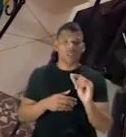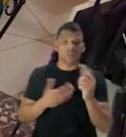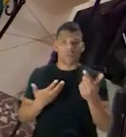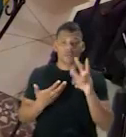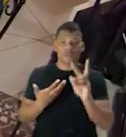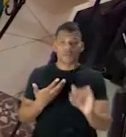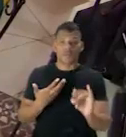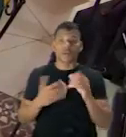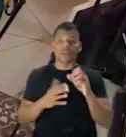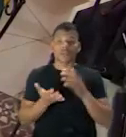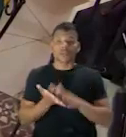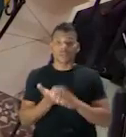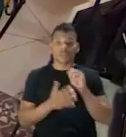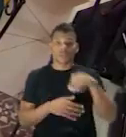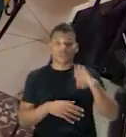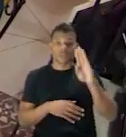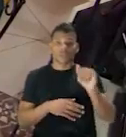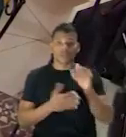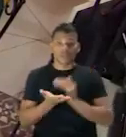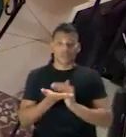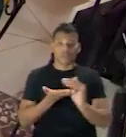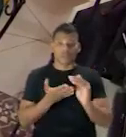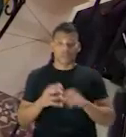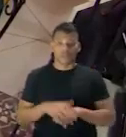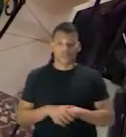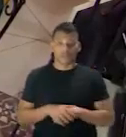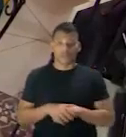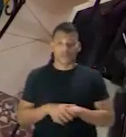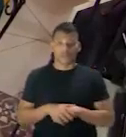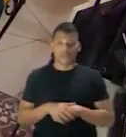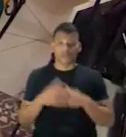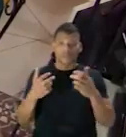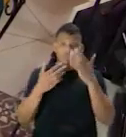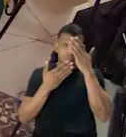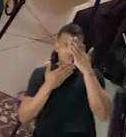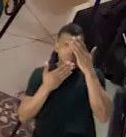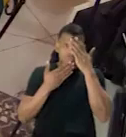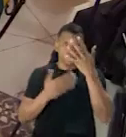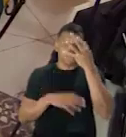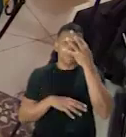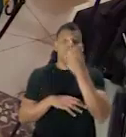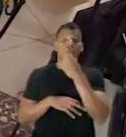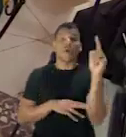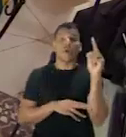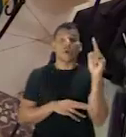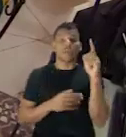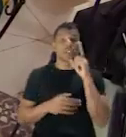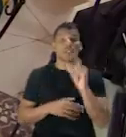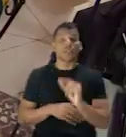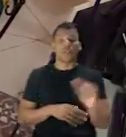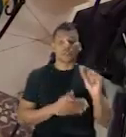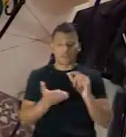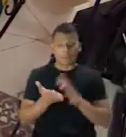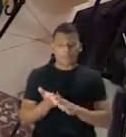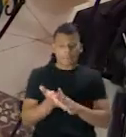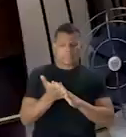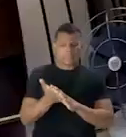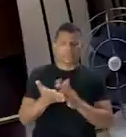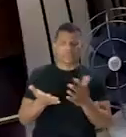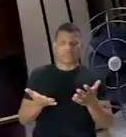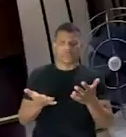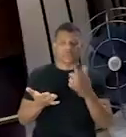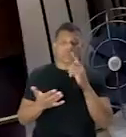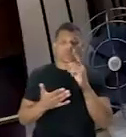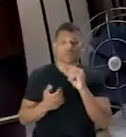Quem é que vai puxar o samba? Riscando no chão, suave, pemba de fé, quem